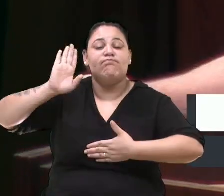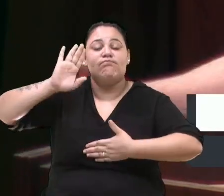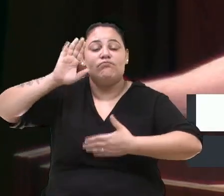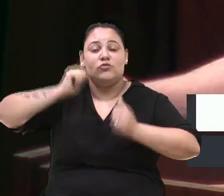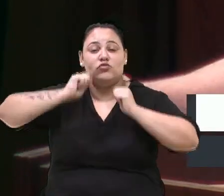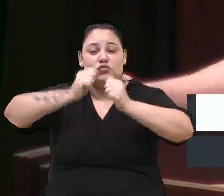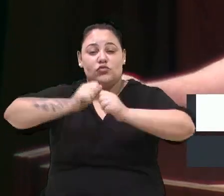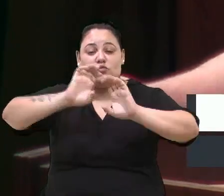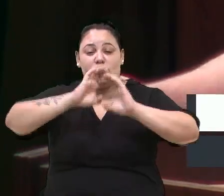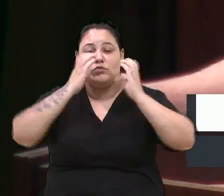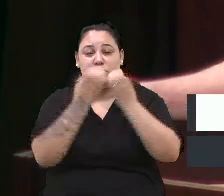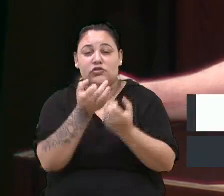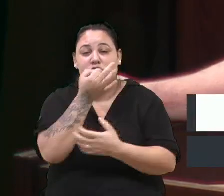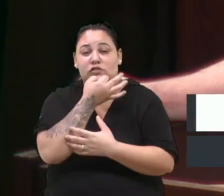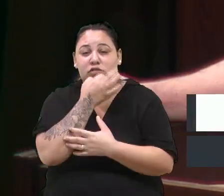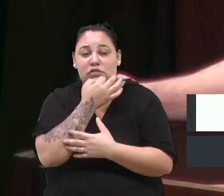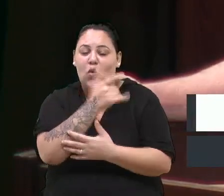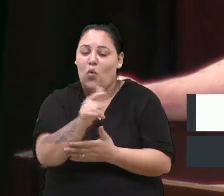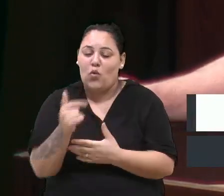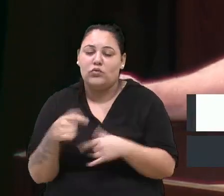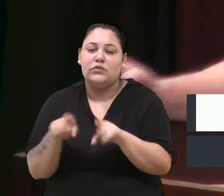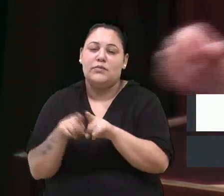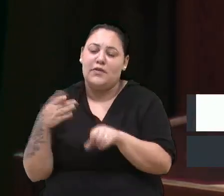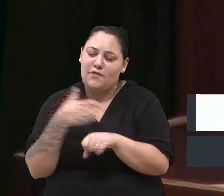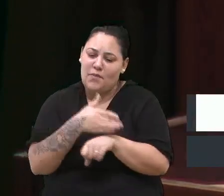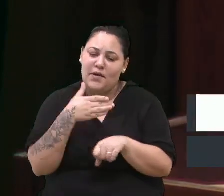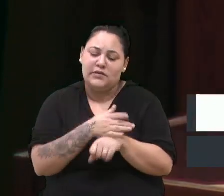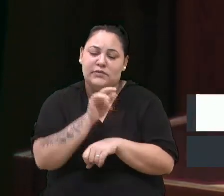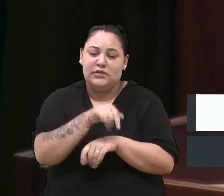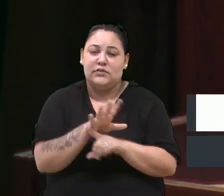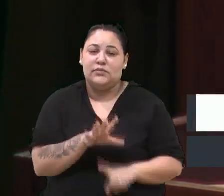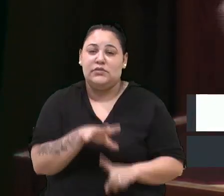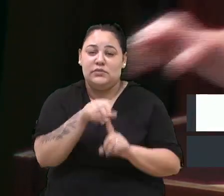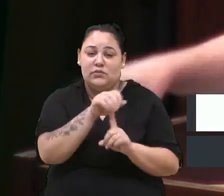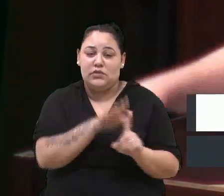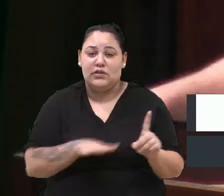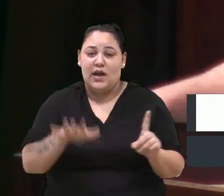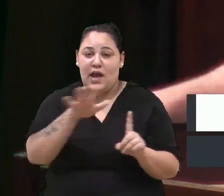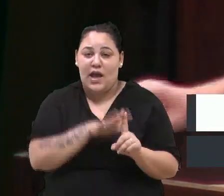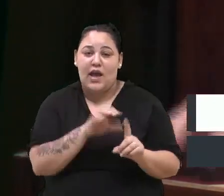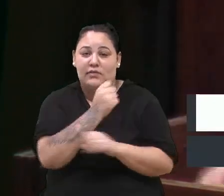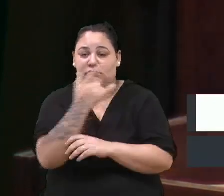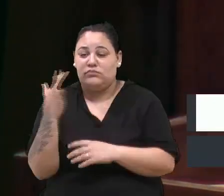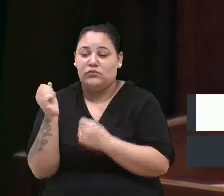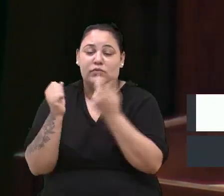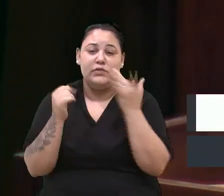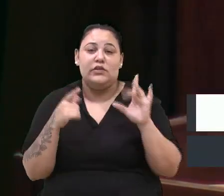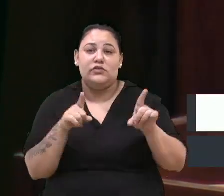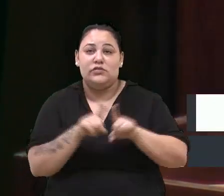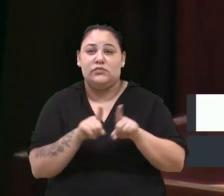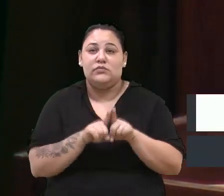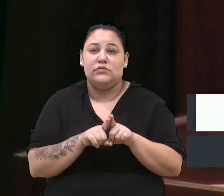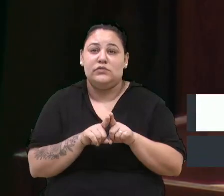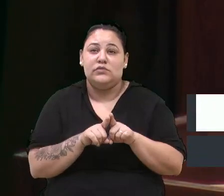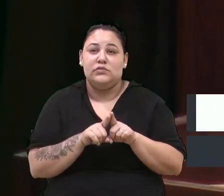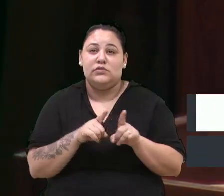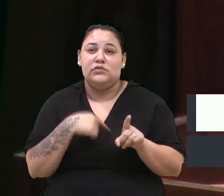que estão, né, já principalmente na área do meio ambiente, onde